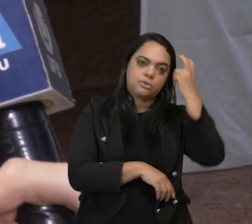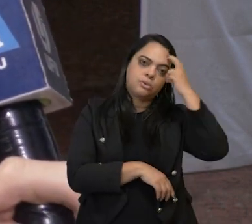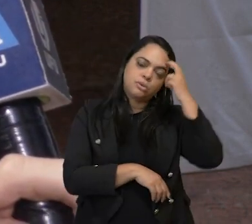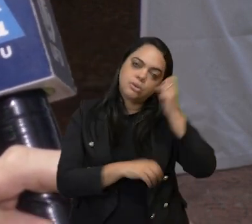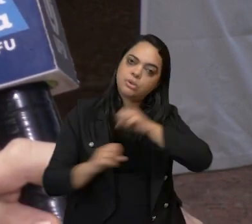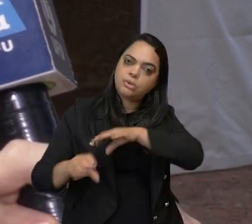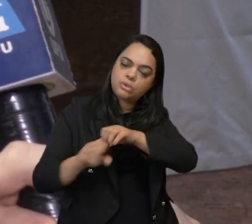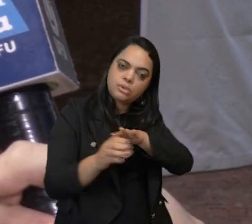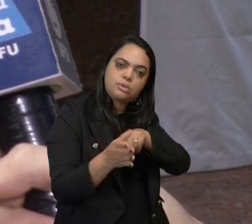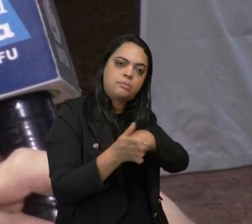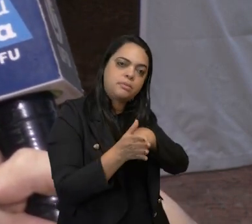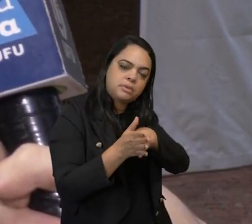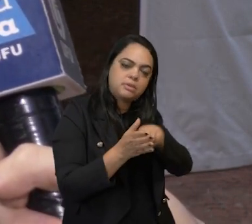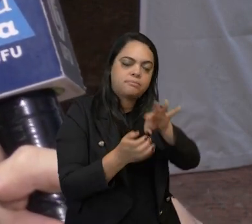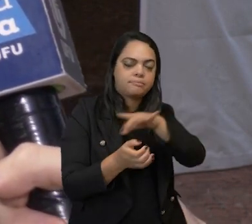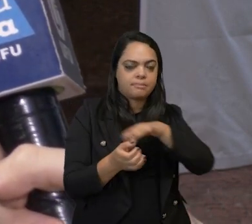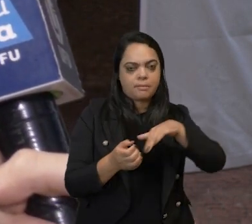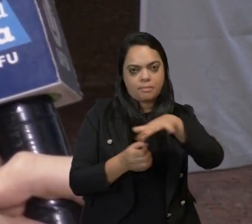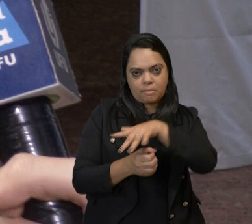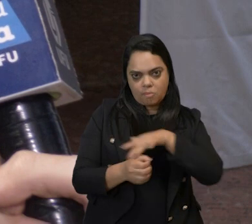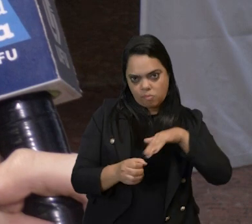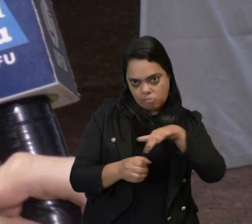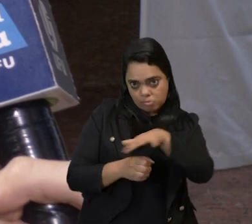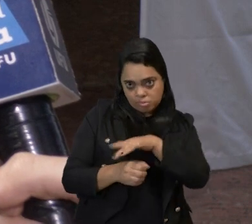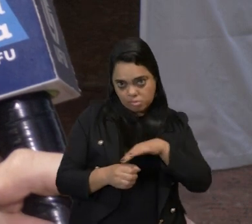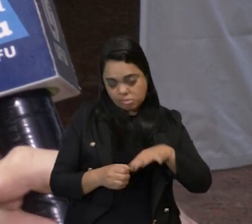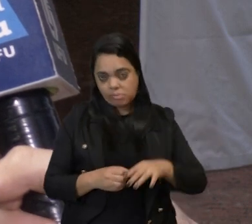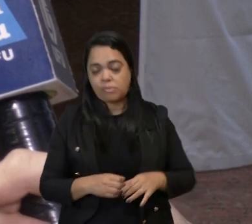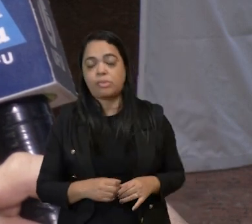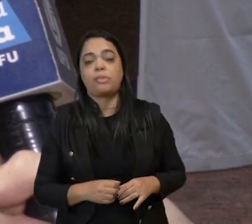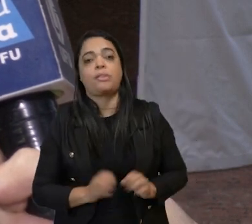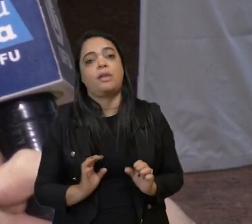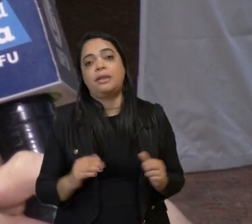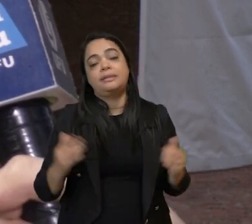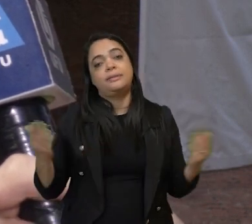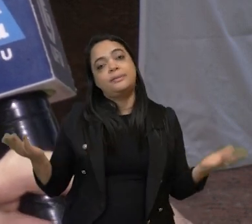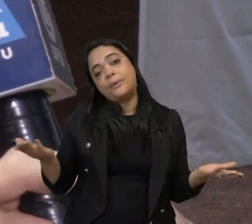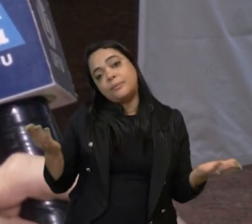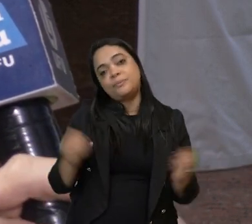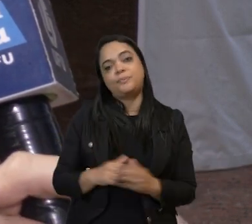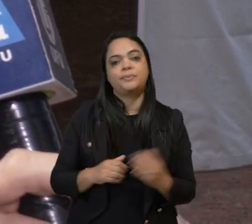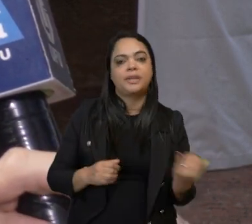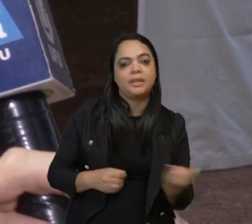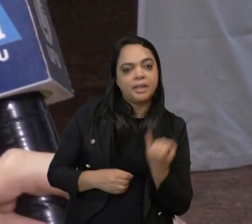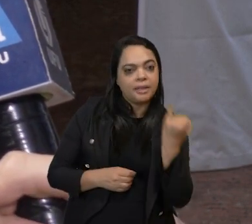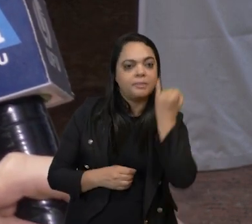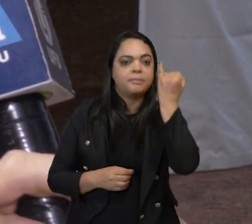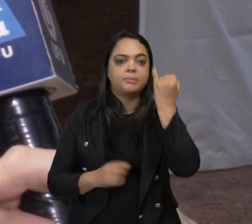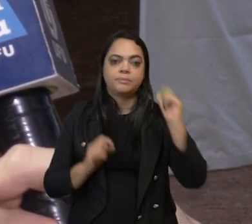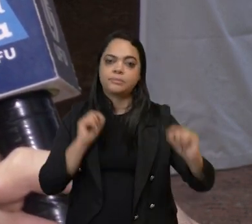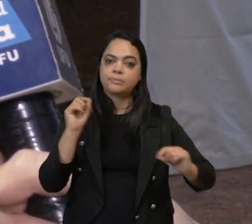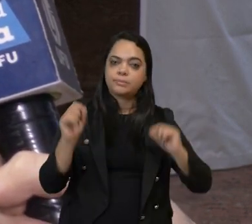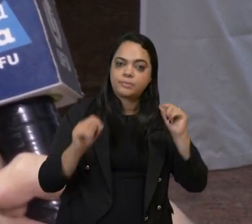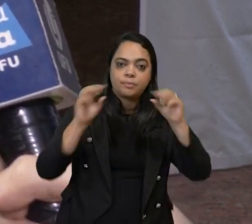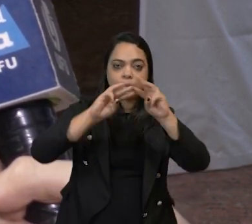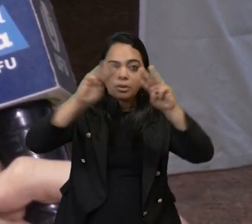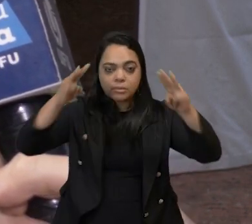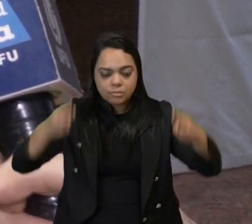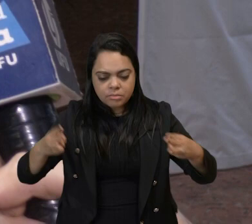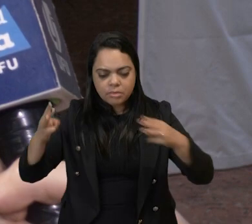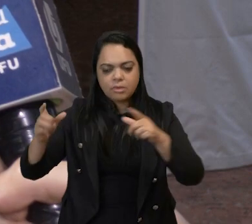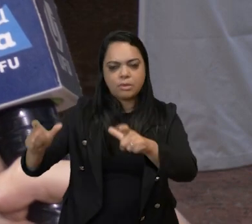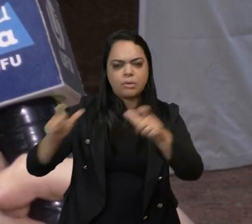atividades culturais atividades de ensino de pesquisa e de extensão então é acho que é importante né que